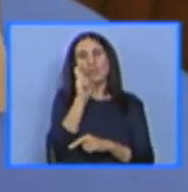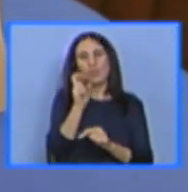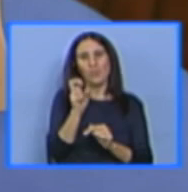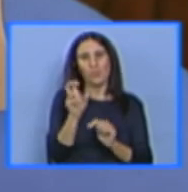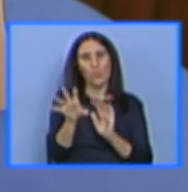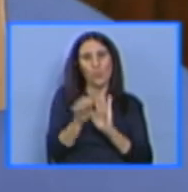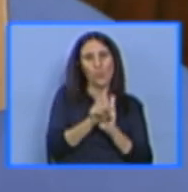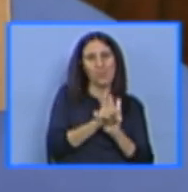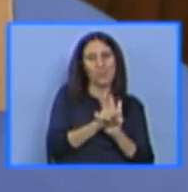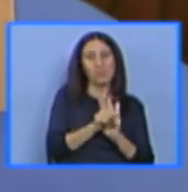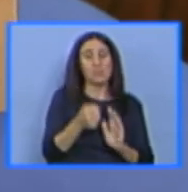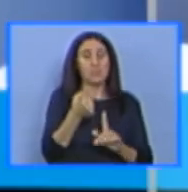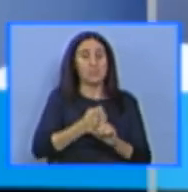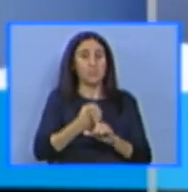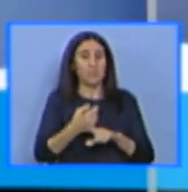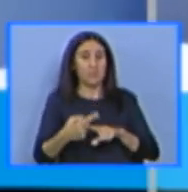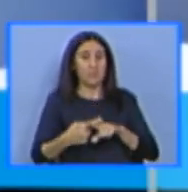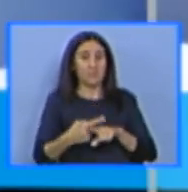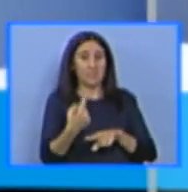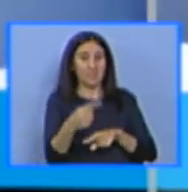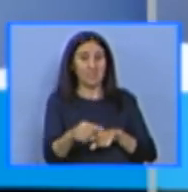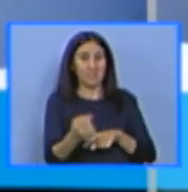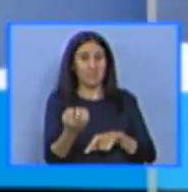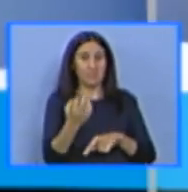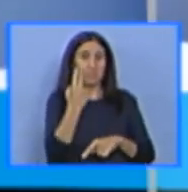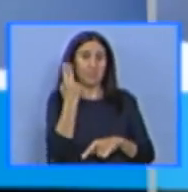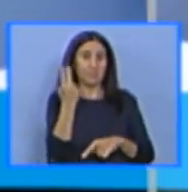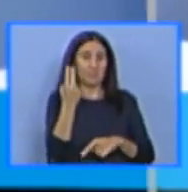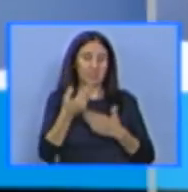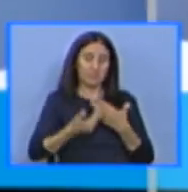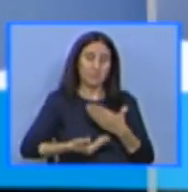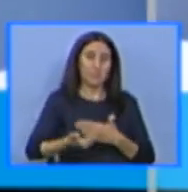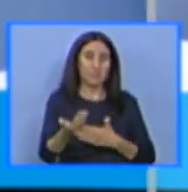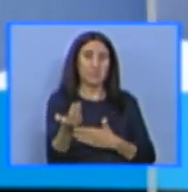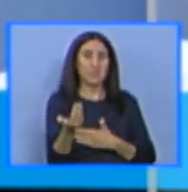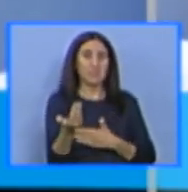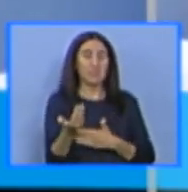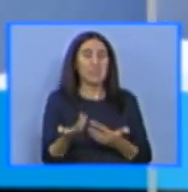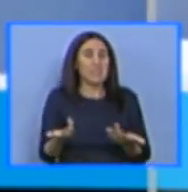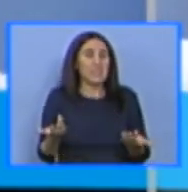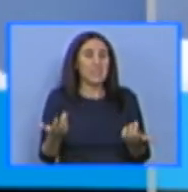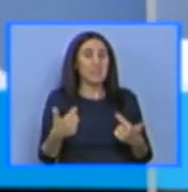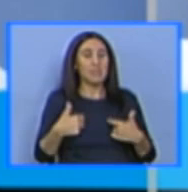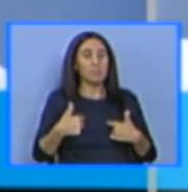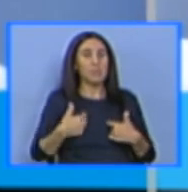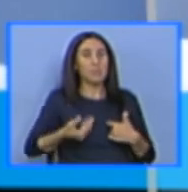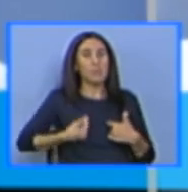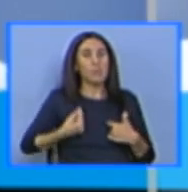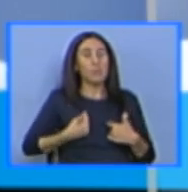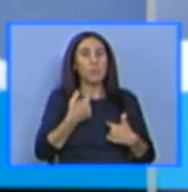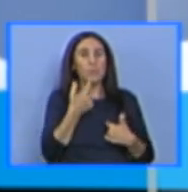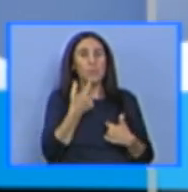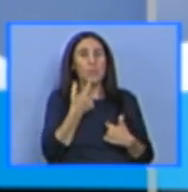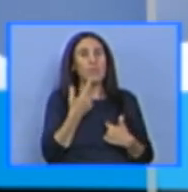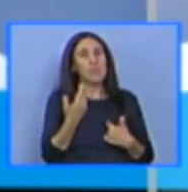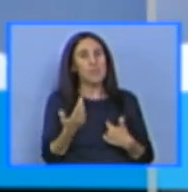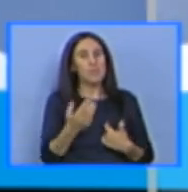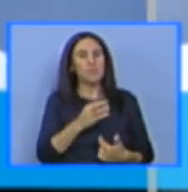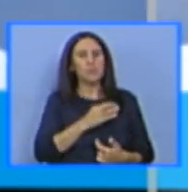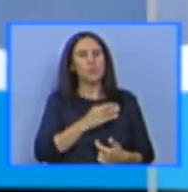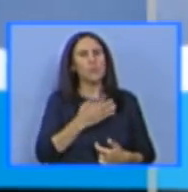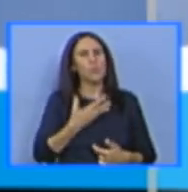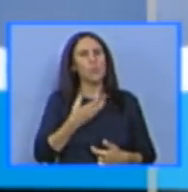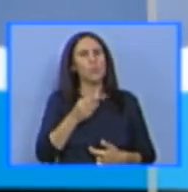deixa de ser um desafio interessante para a vida que temos pela frente. E a mim preocupa muito que o Sr. Dom